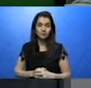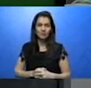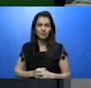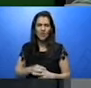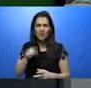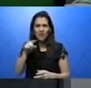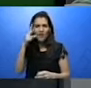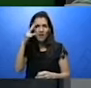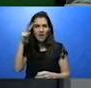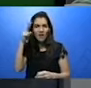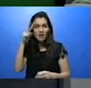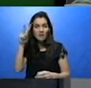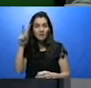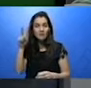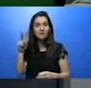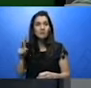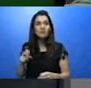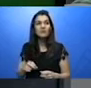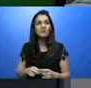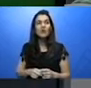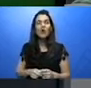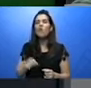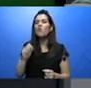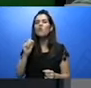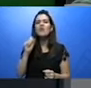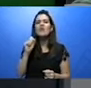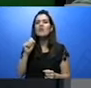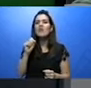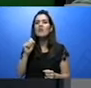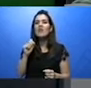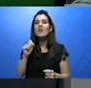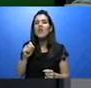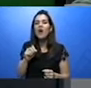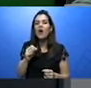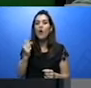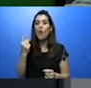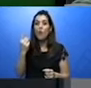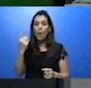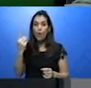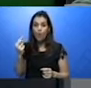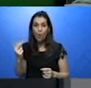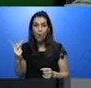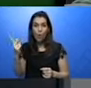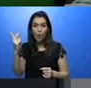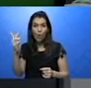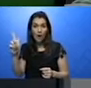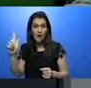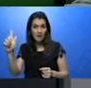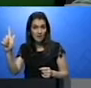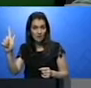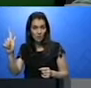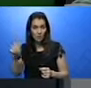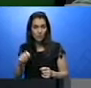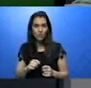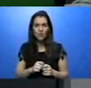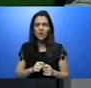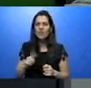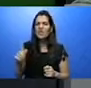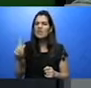se lembra da correspondência entre o quilograma e o grama? Outro detalhe aqui, né? Parecendo